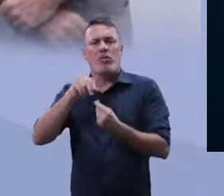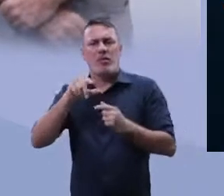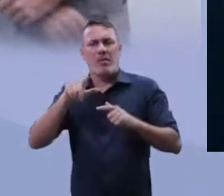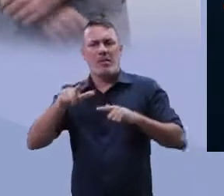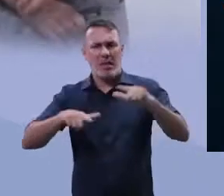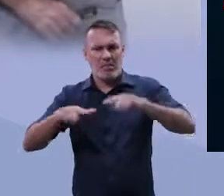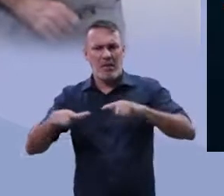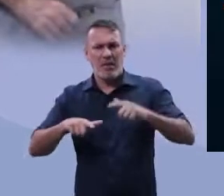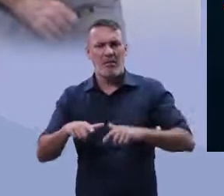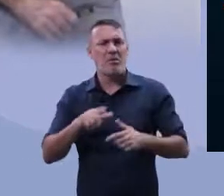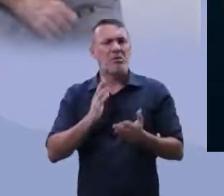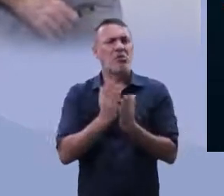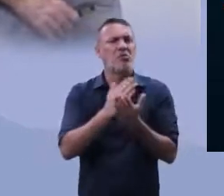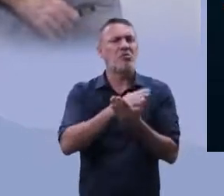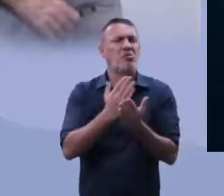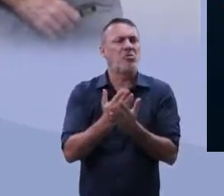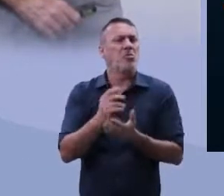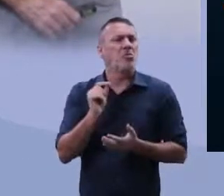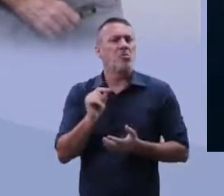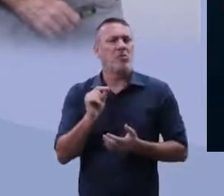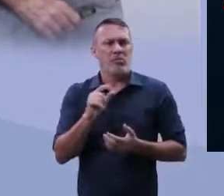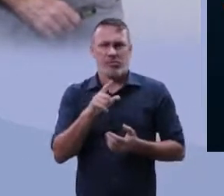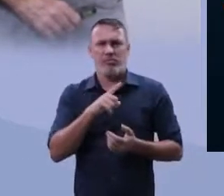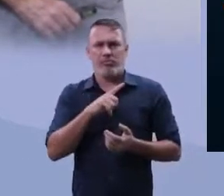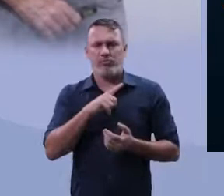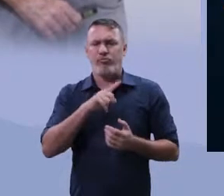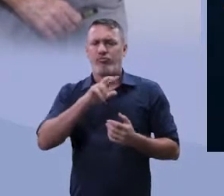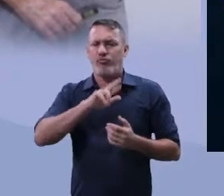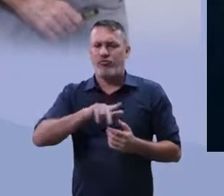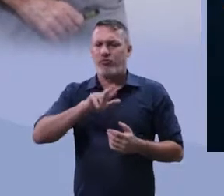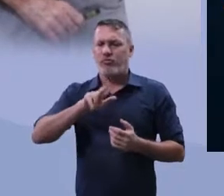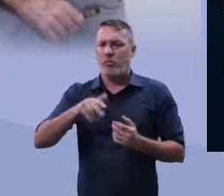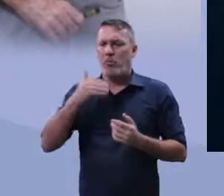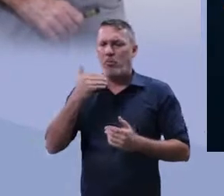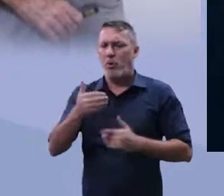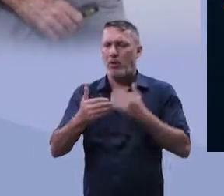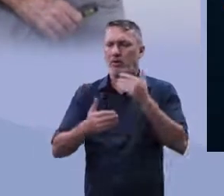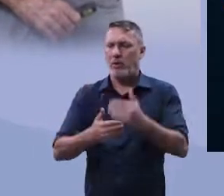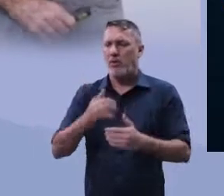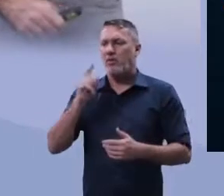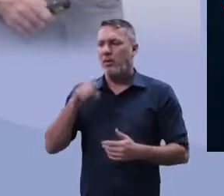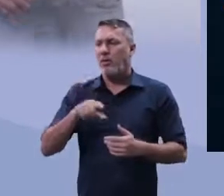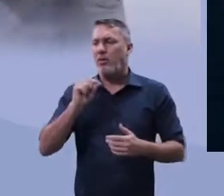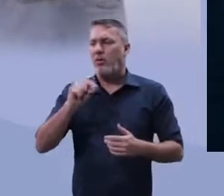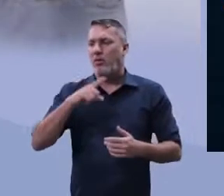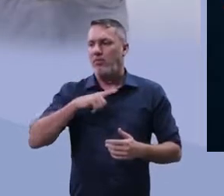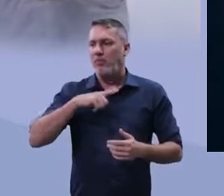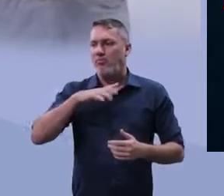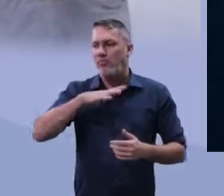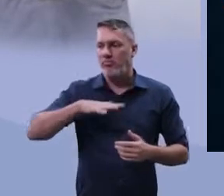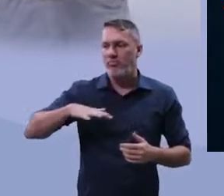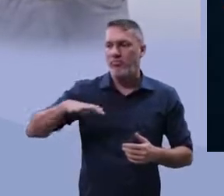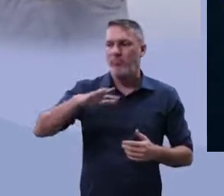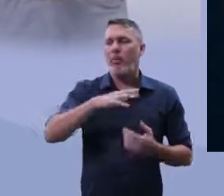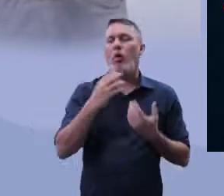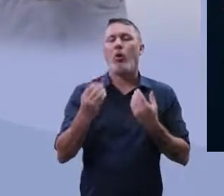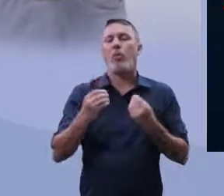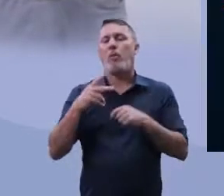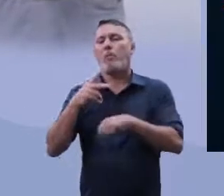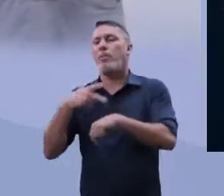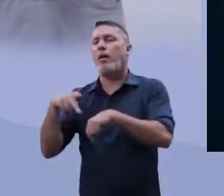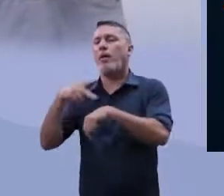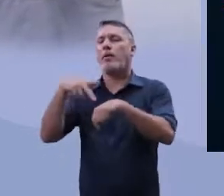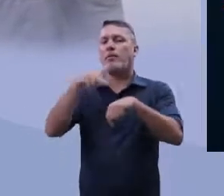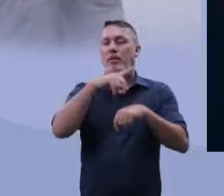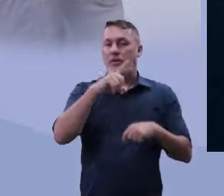do trabalho, nós temos que entender que essa divisão ela se dá, né, nos diferentes processos de produção, né? Ou seja, de como